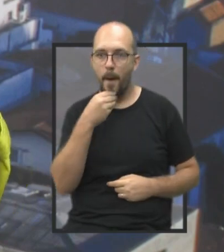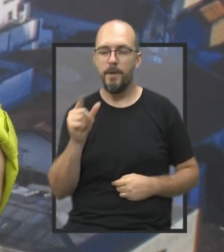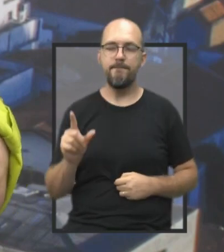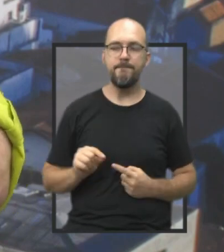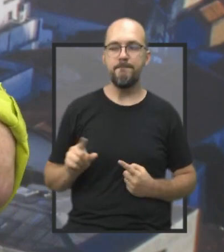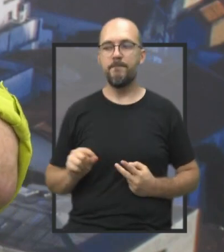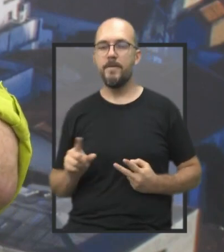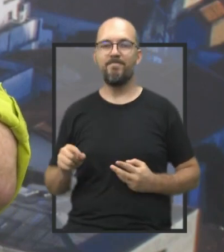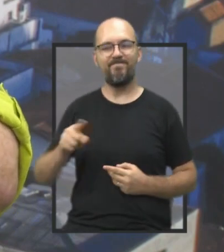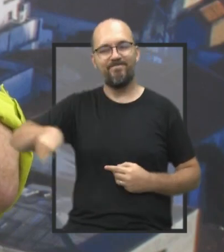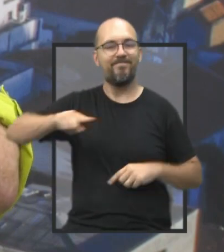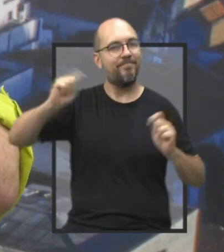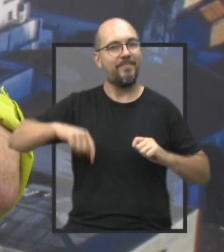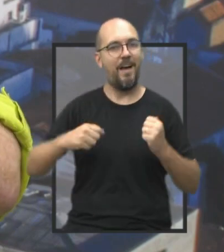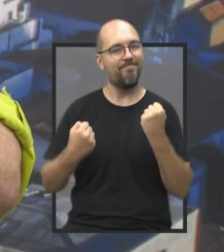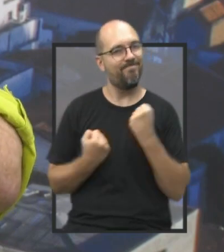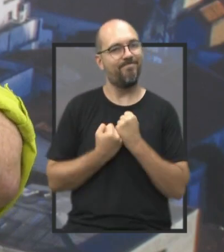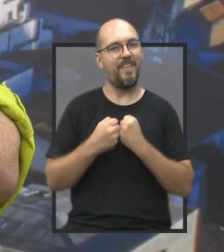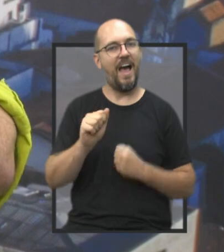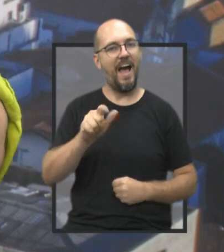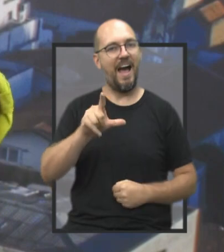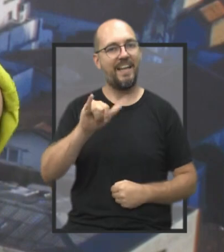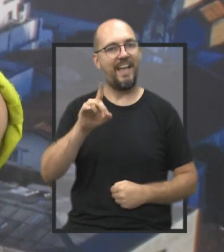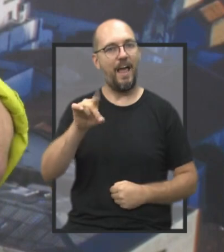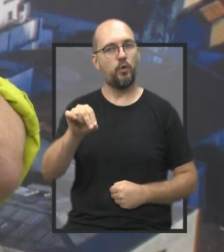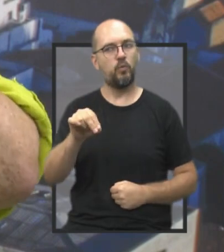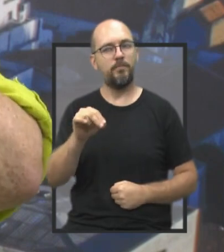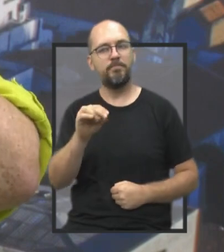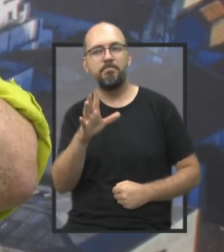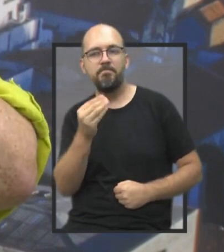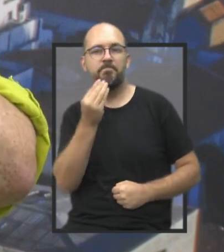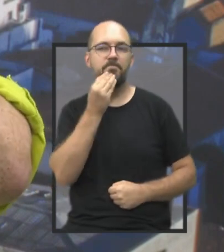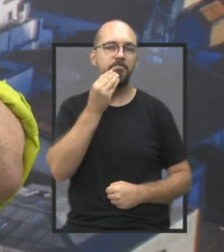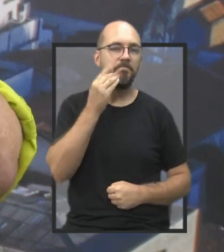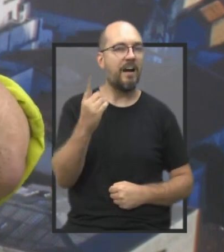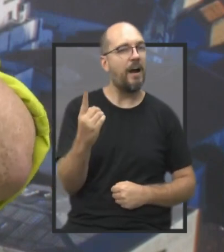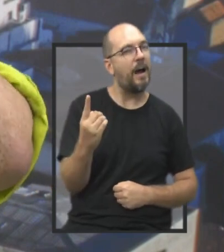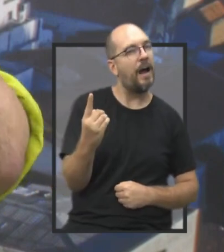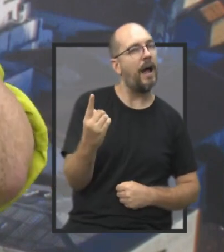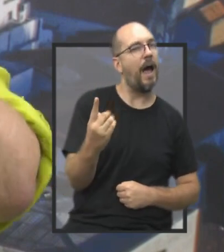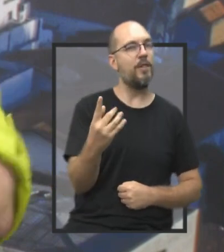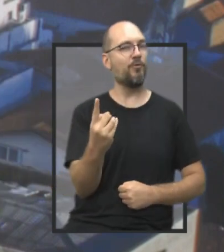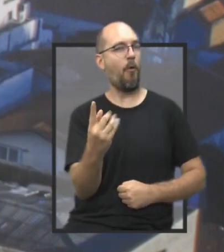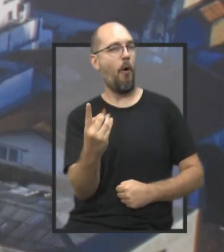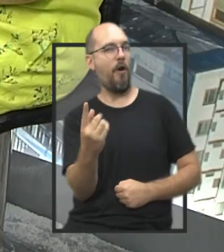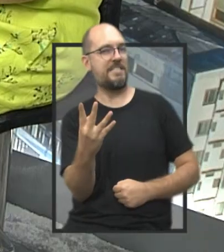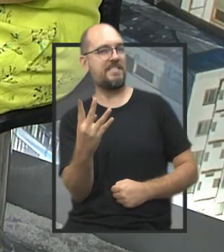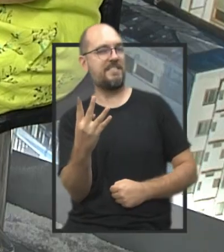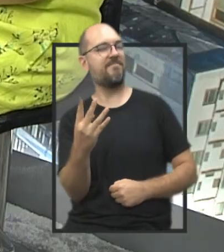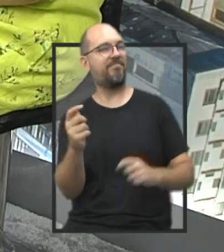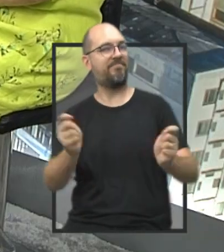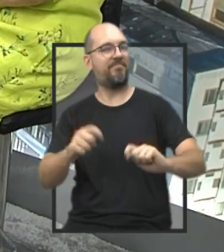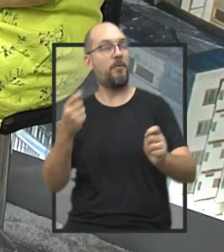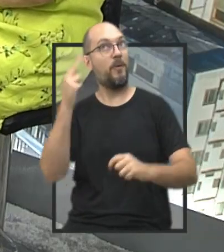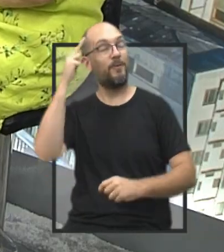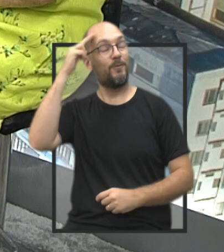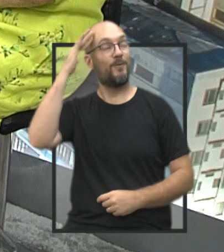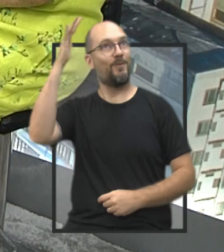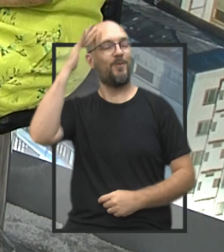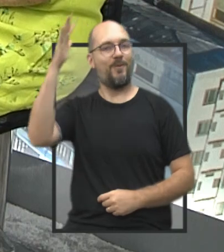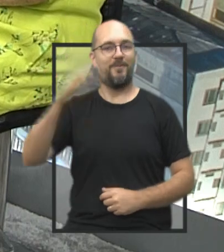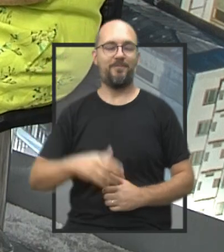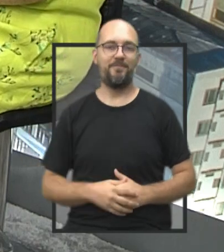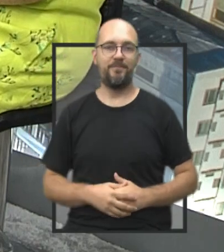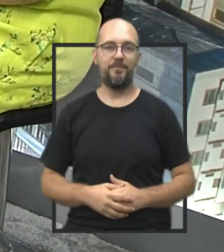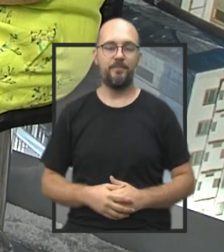Quem sabe a gente não consegue falar pelo menos em 14 aliados. Eu acho que seria um sonho. Bom, partindo